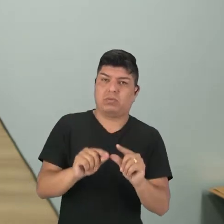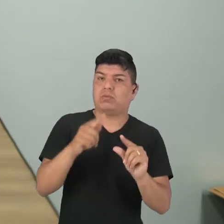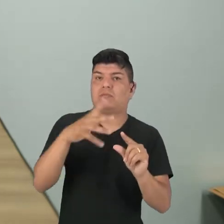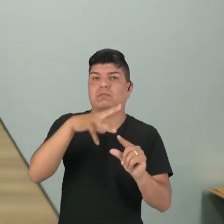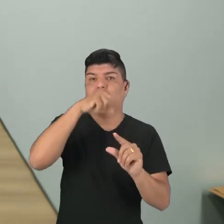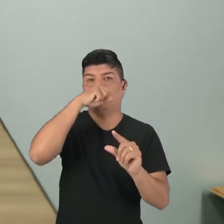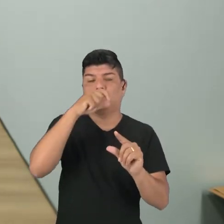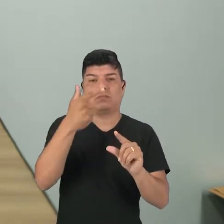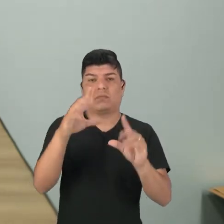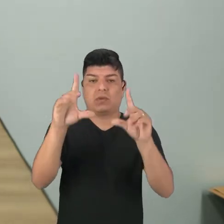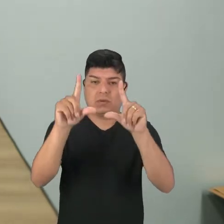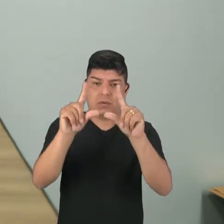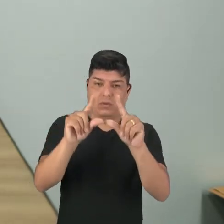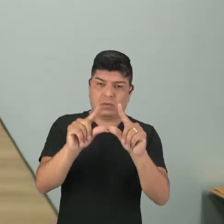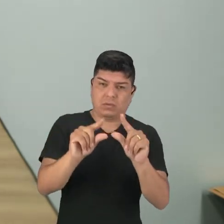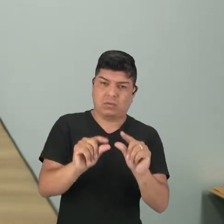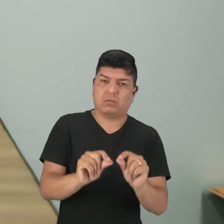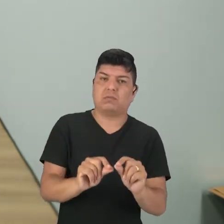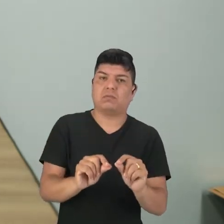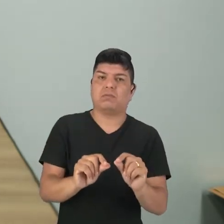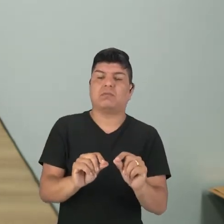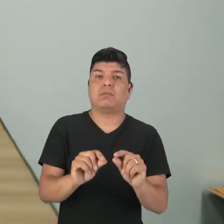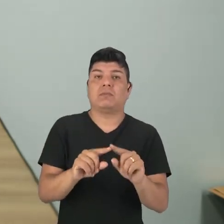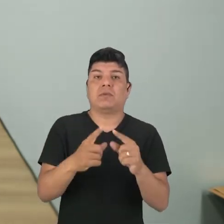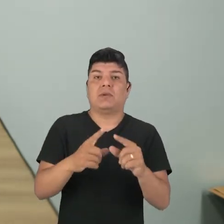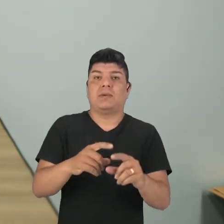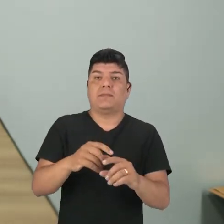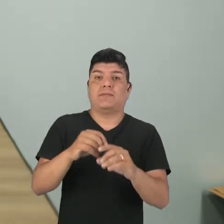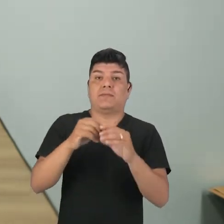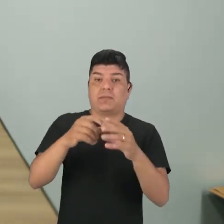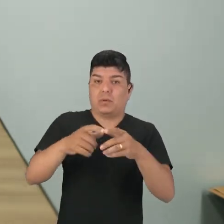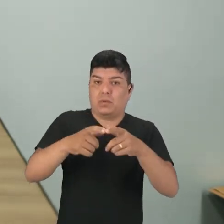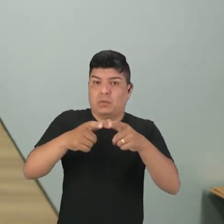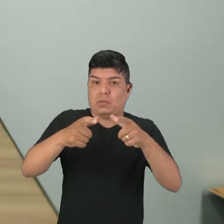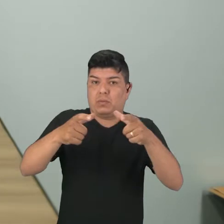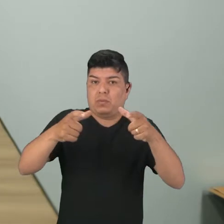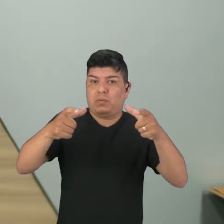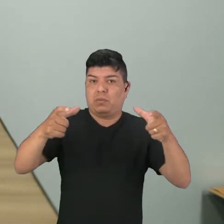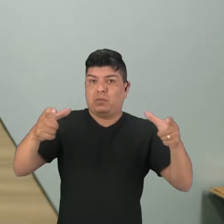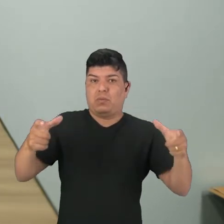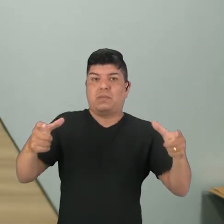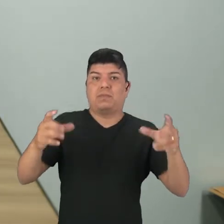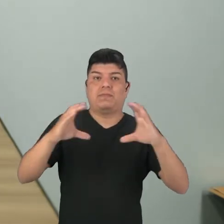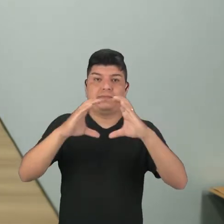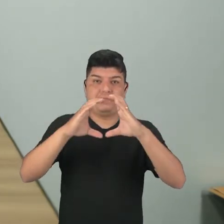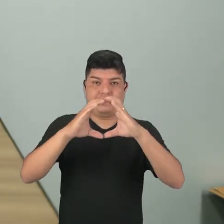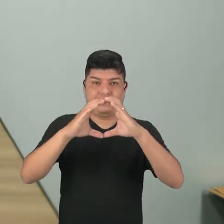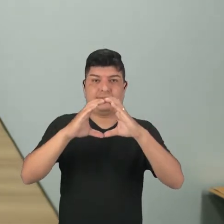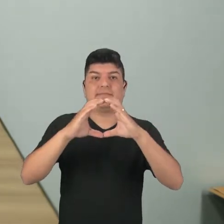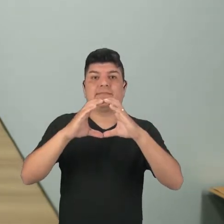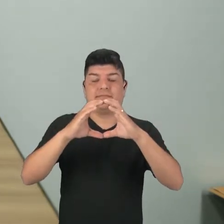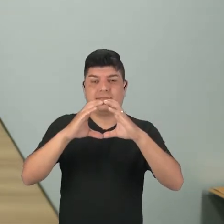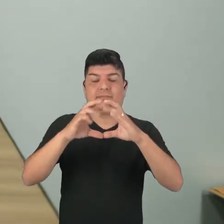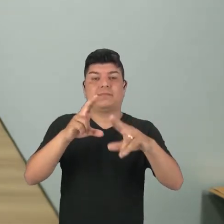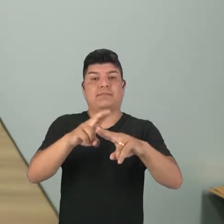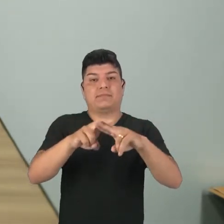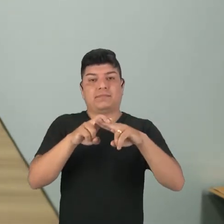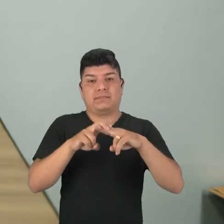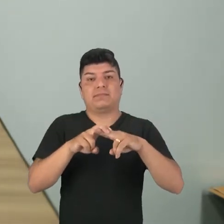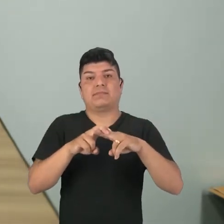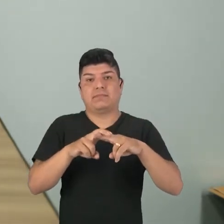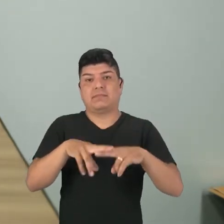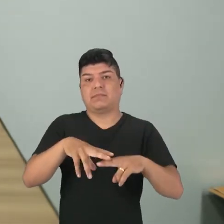sem ar, ele fica murcho. Mas quando a gente coloca ar, ele ocupa o espaço que está ali dentro. Então, o ar também